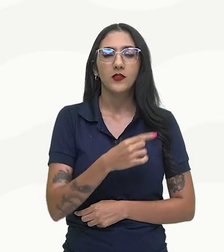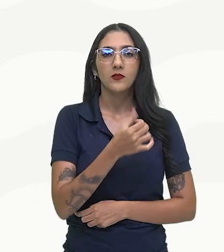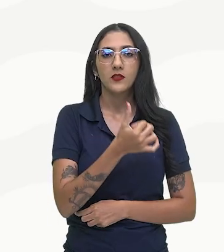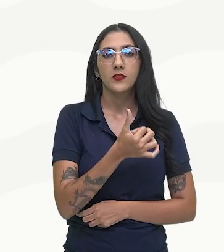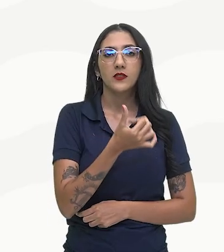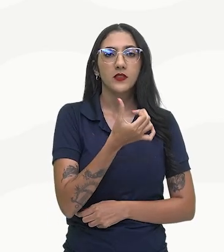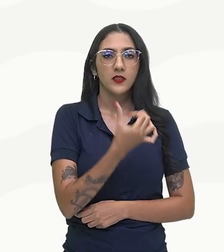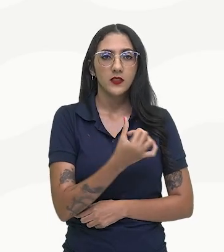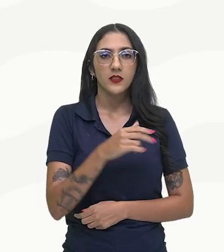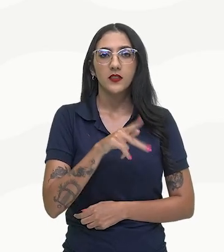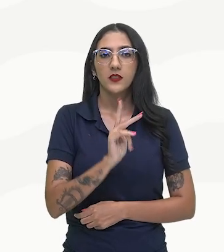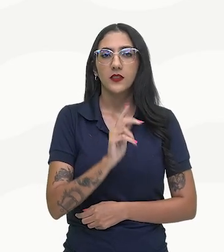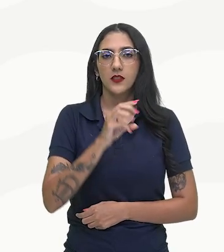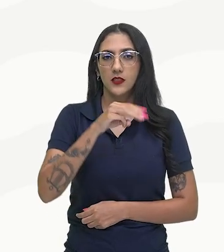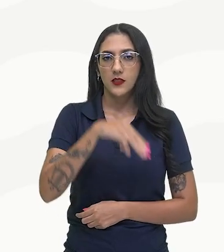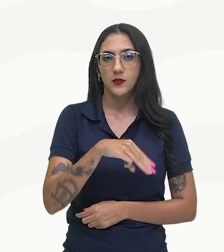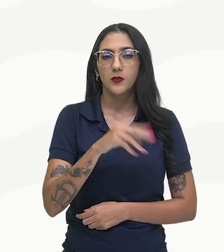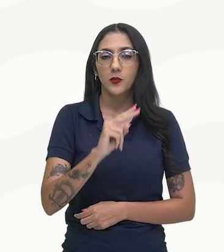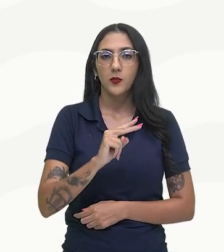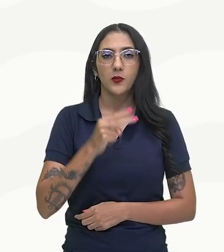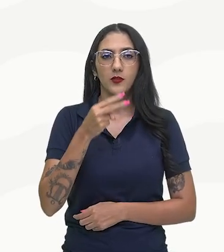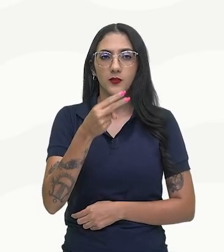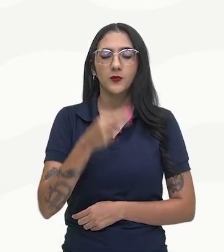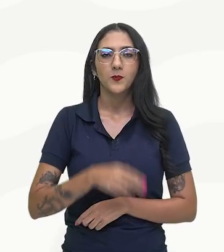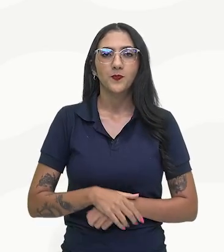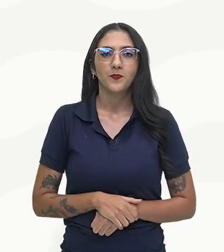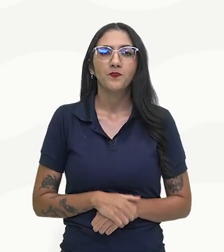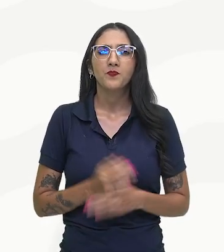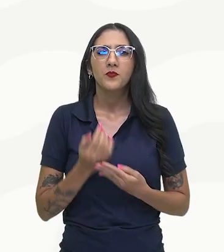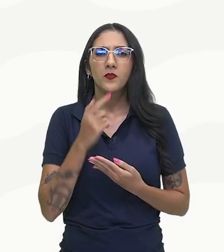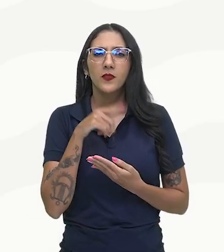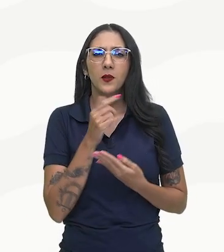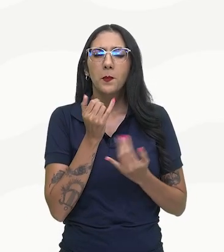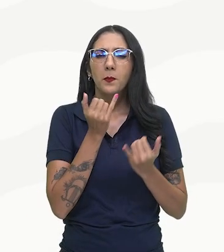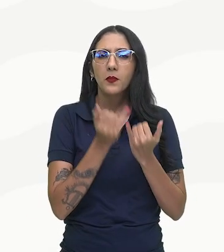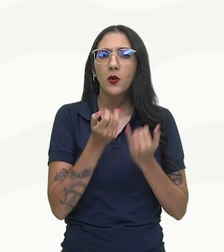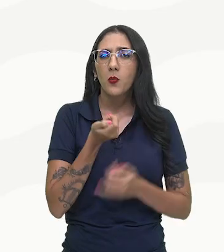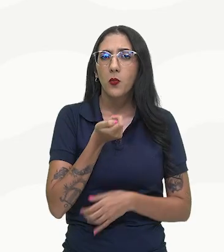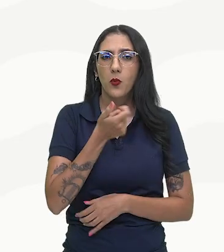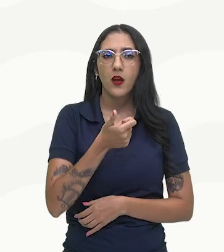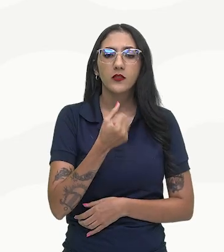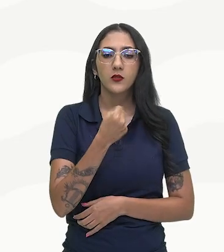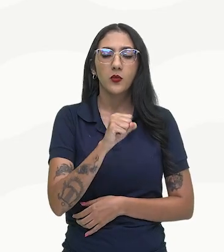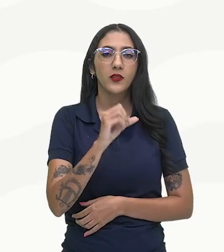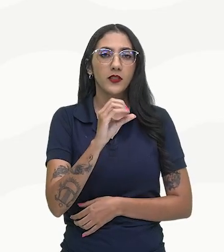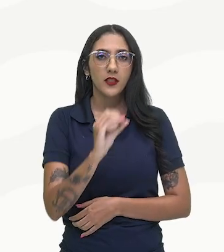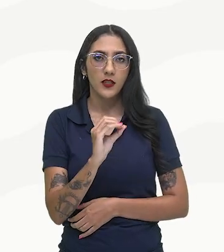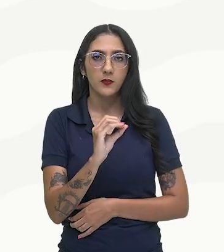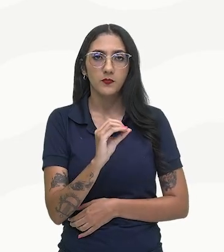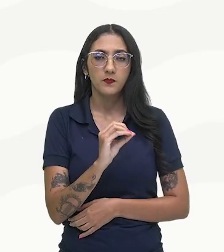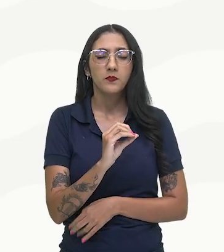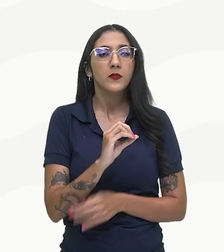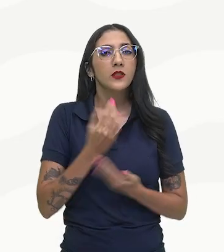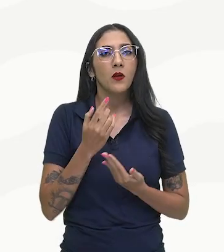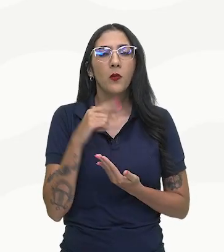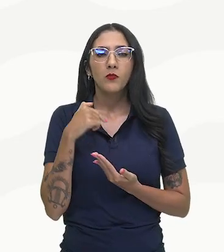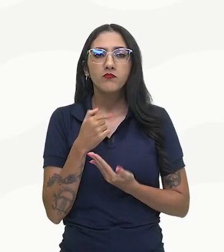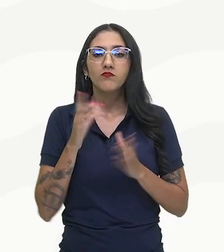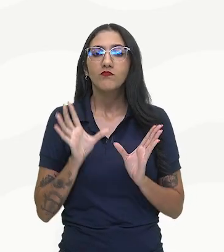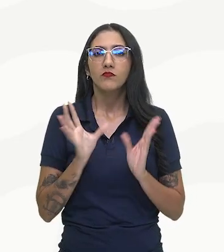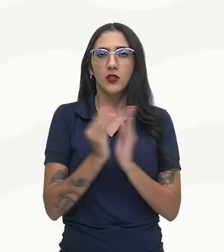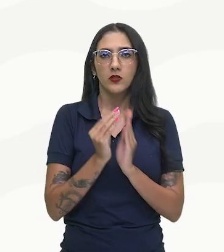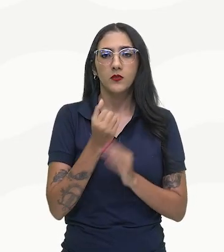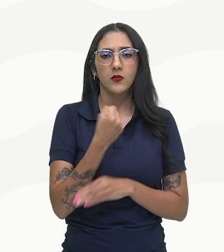79,16 quilômetros quadrados. Então, como está muito próximo do 80, a gente vai arredondar essa área para